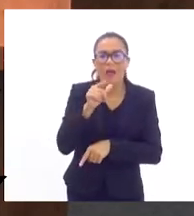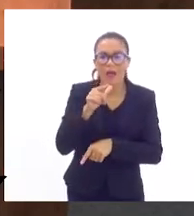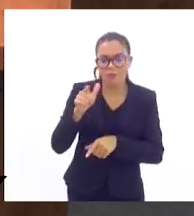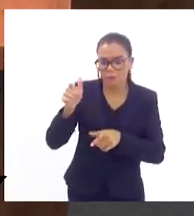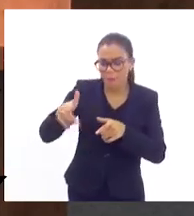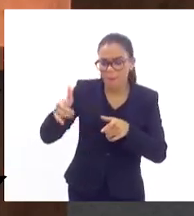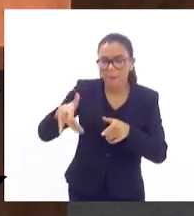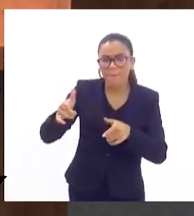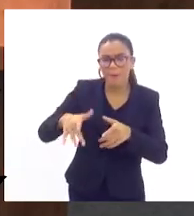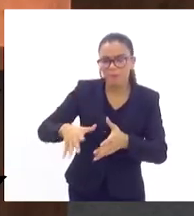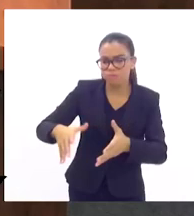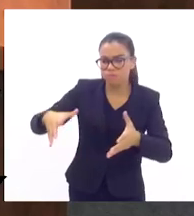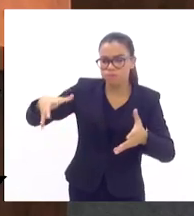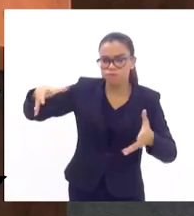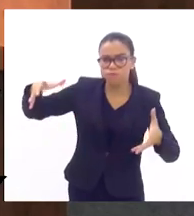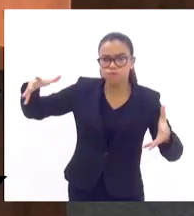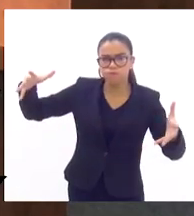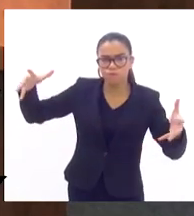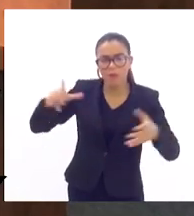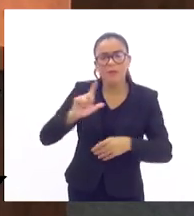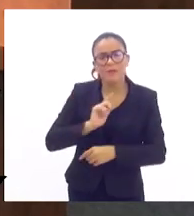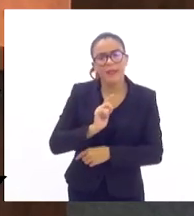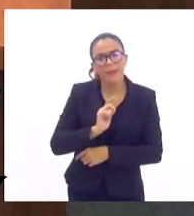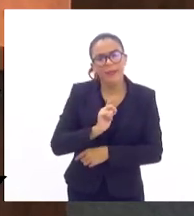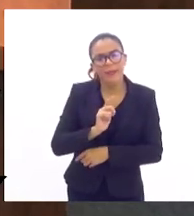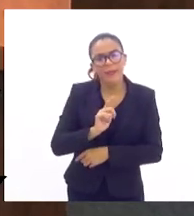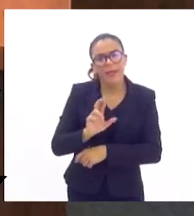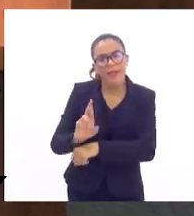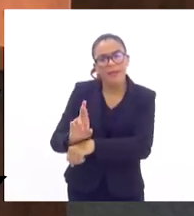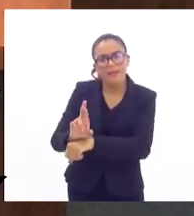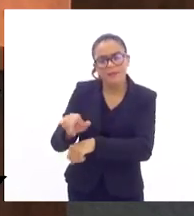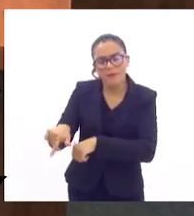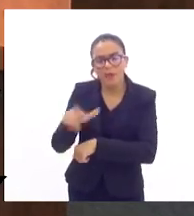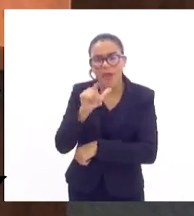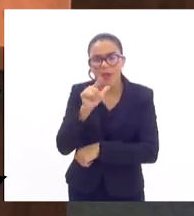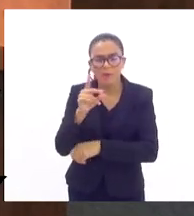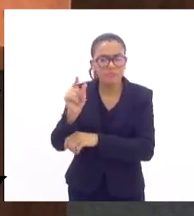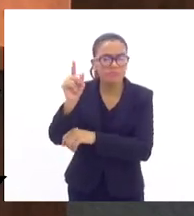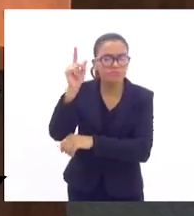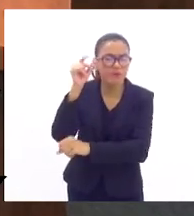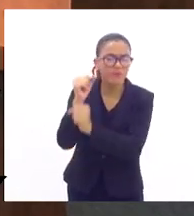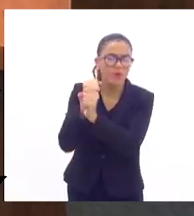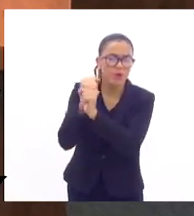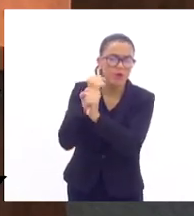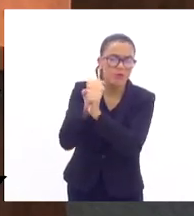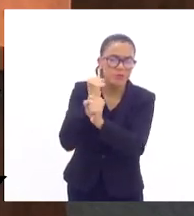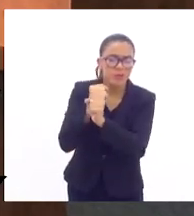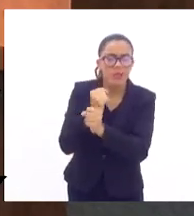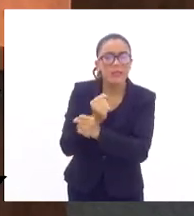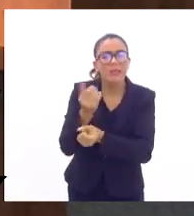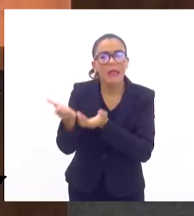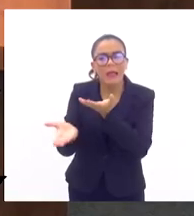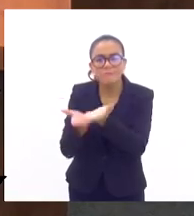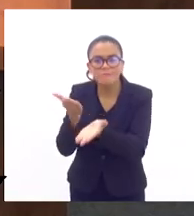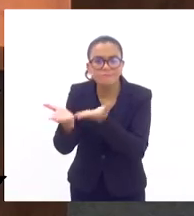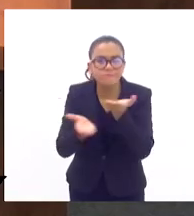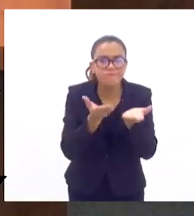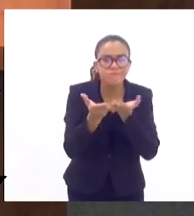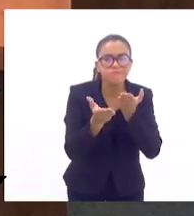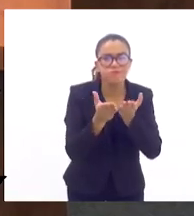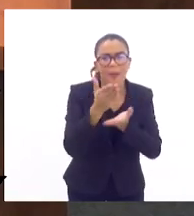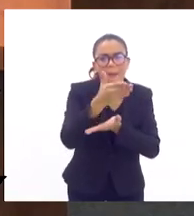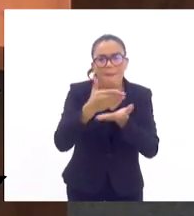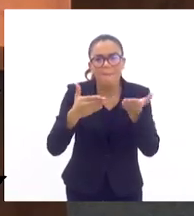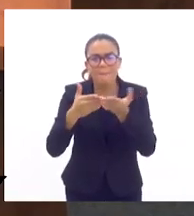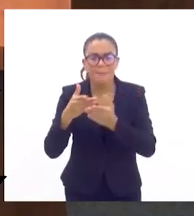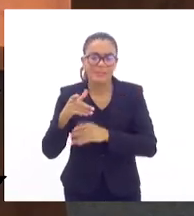não é nem da Rio Mais, né? É dela porque ela assumiu agora. Um reservatório muito antigo foi construído, que atenderia a maior parte da cidade, principalmente o